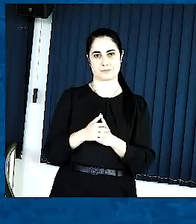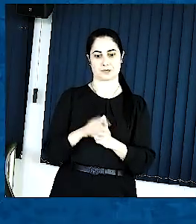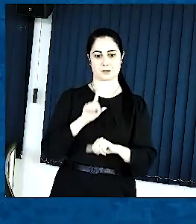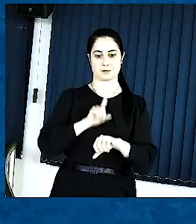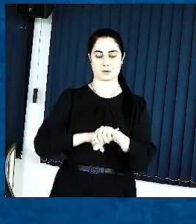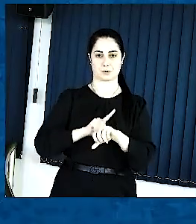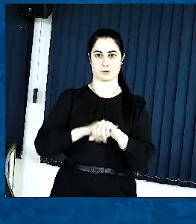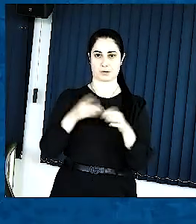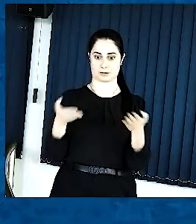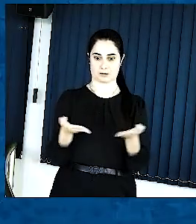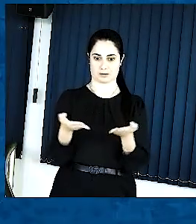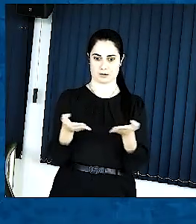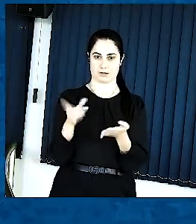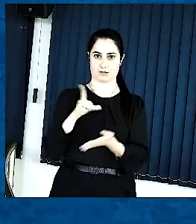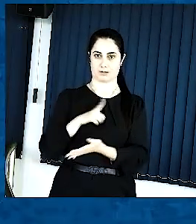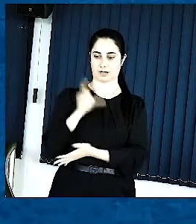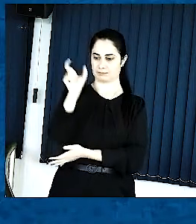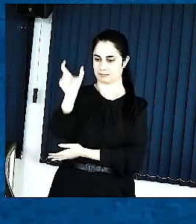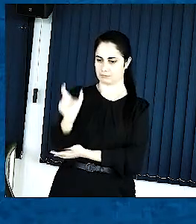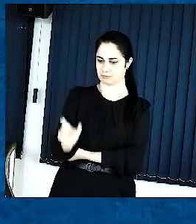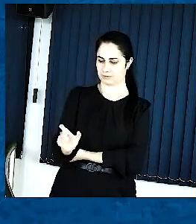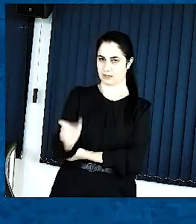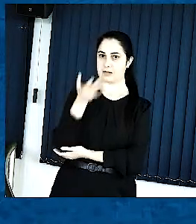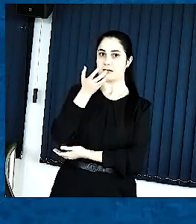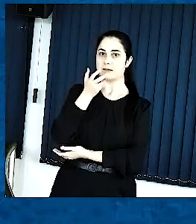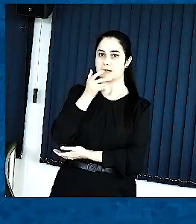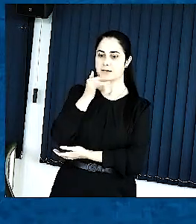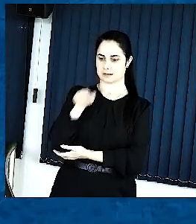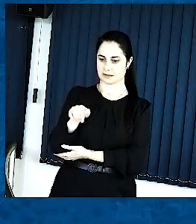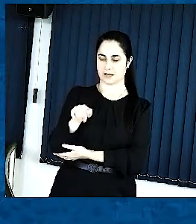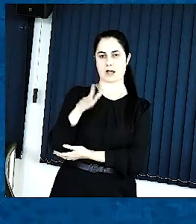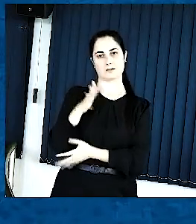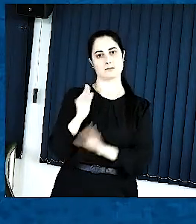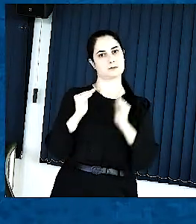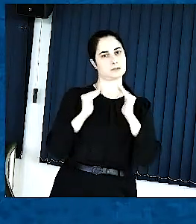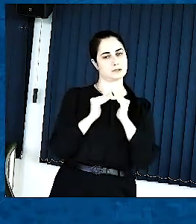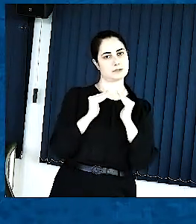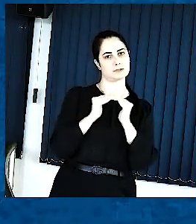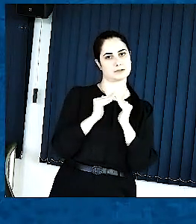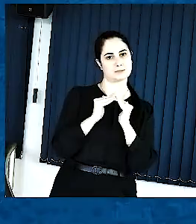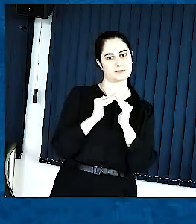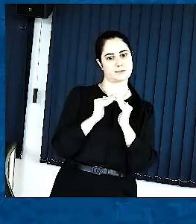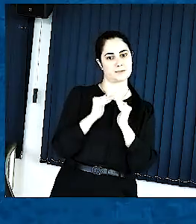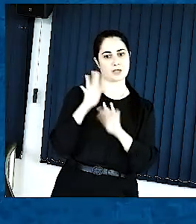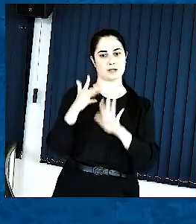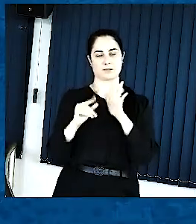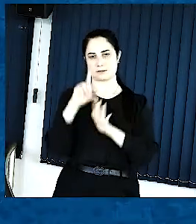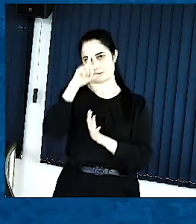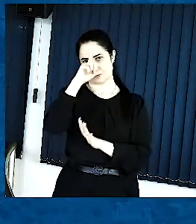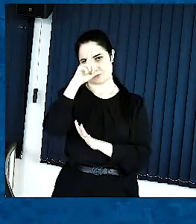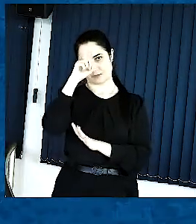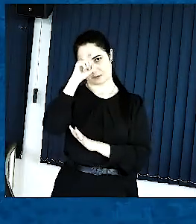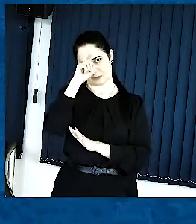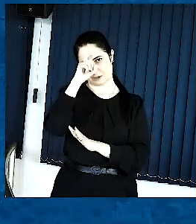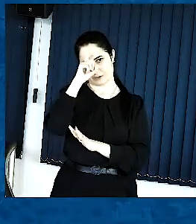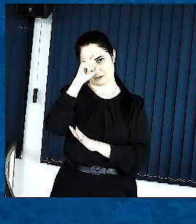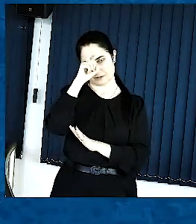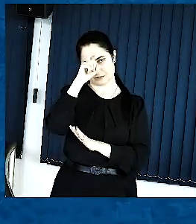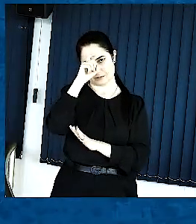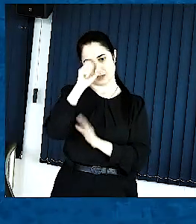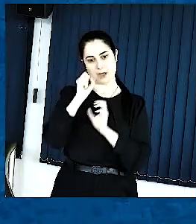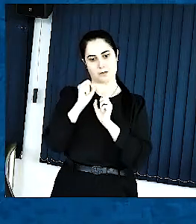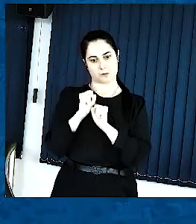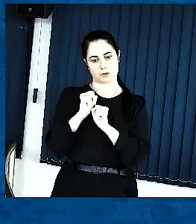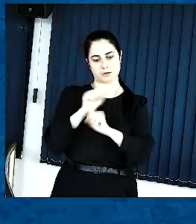Nesse momento tem uma criança que pode estar em casa, pode estar lá no hospital,